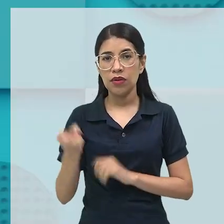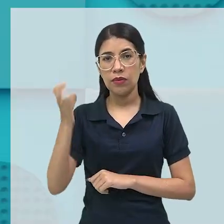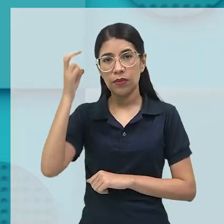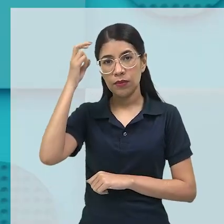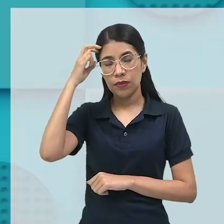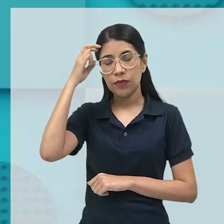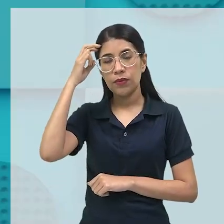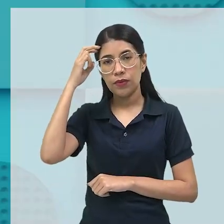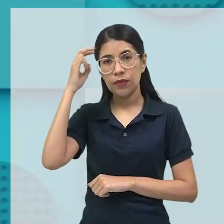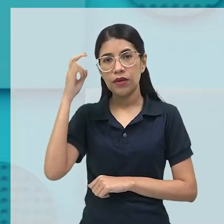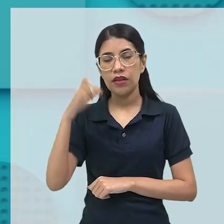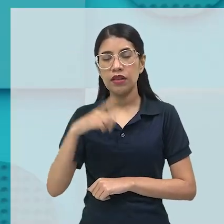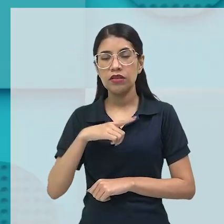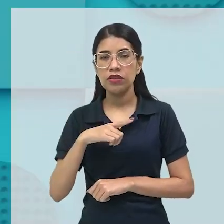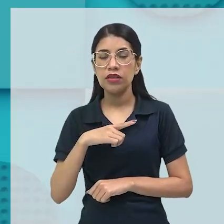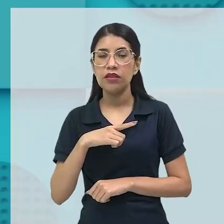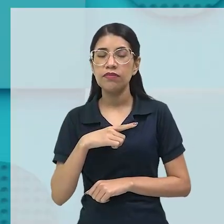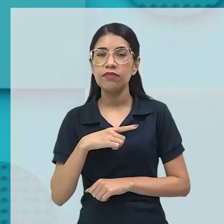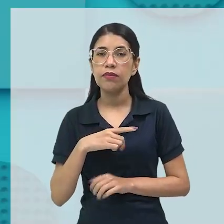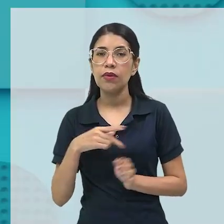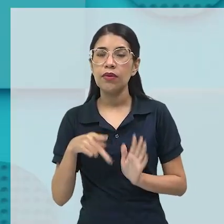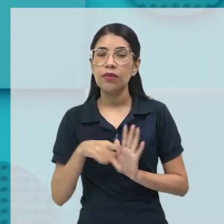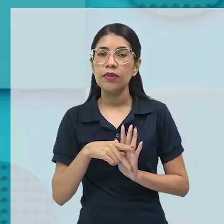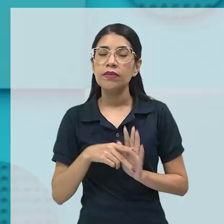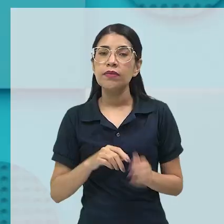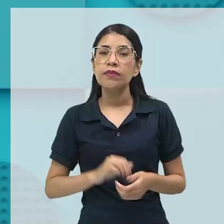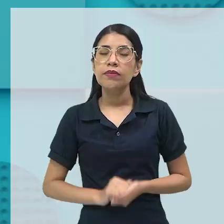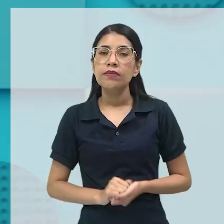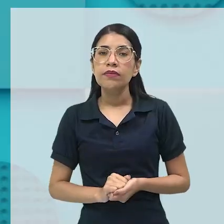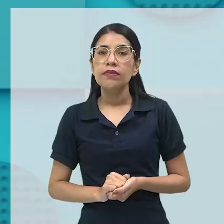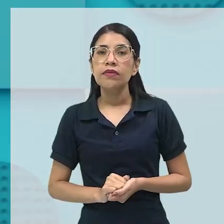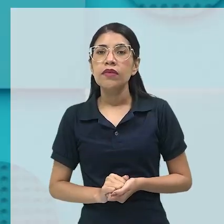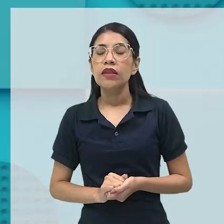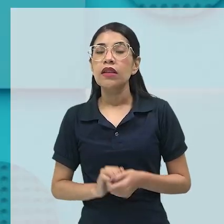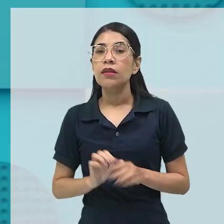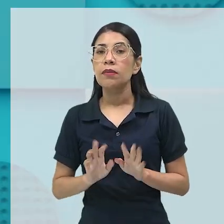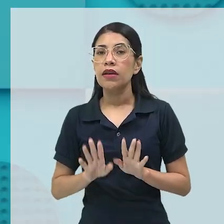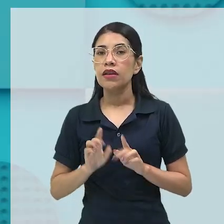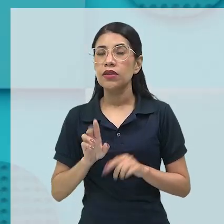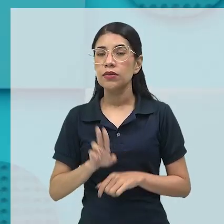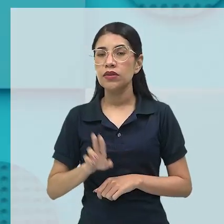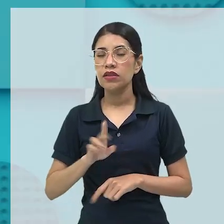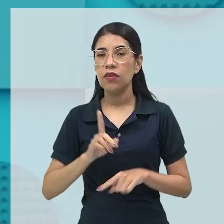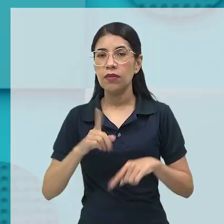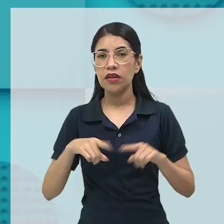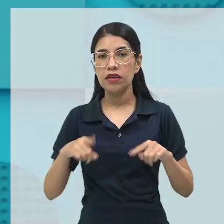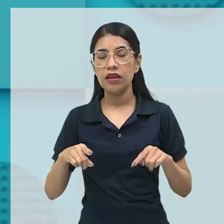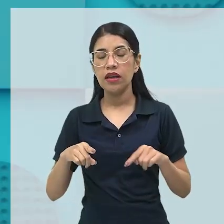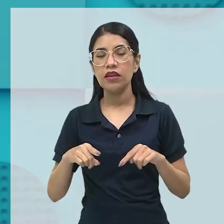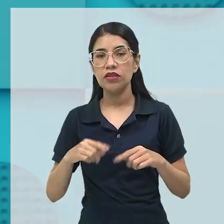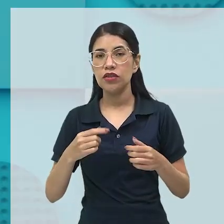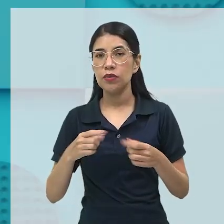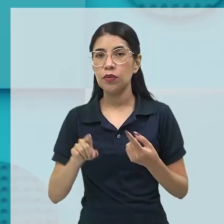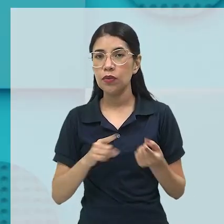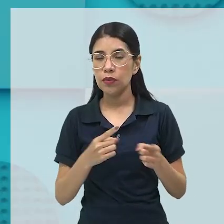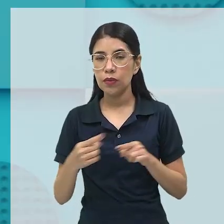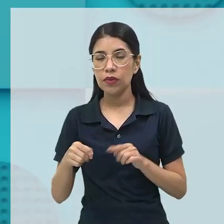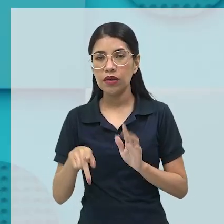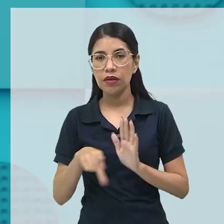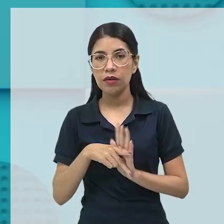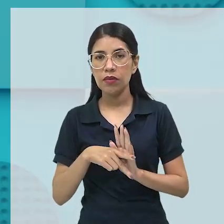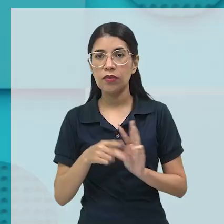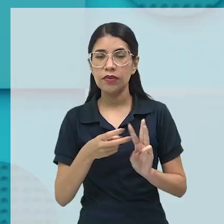indígenas tinham uma identidade cultural, eles utilizavam ali muitos instrumentos musicais